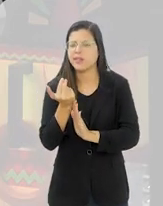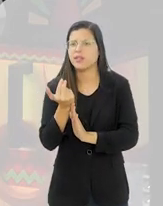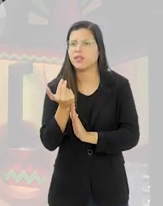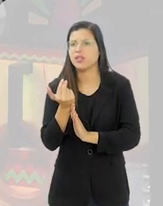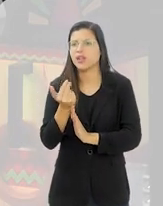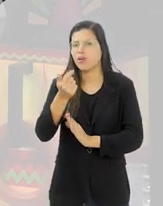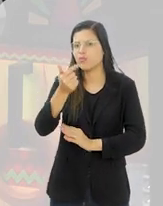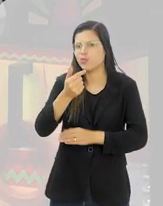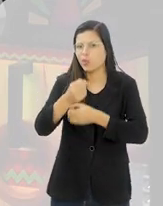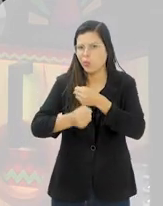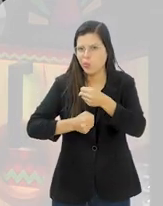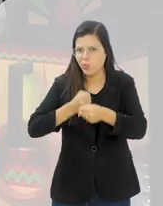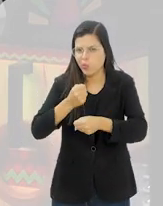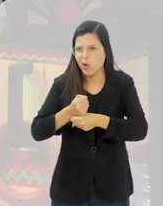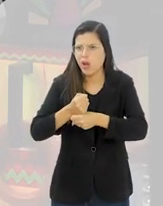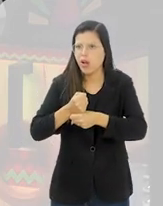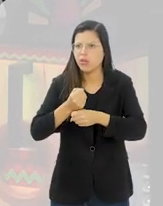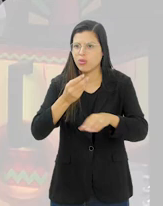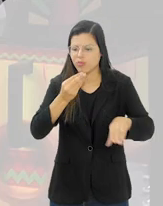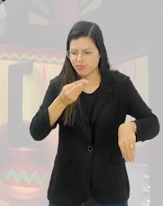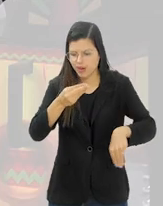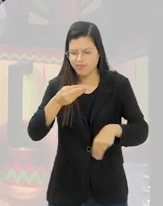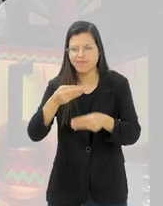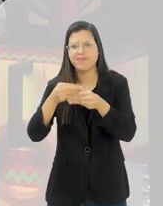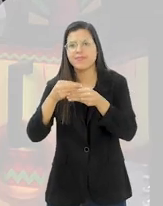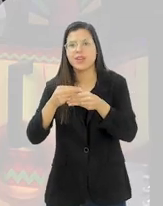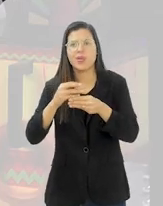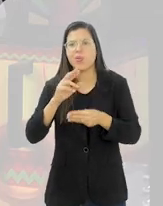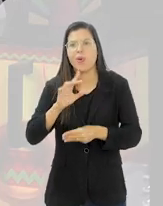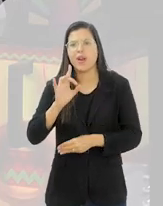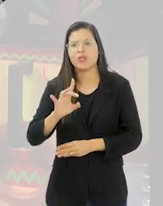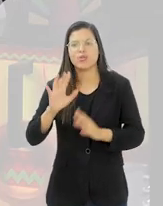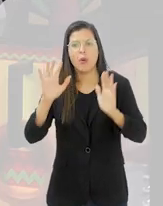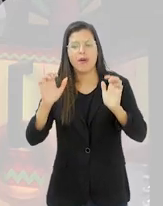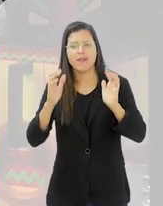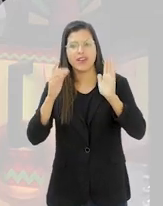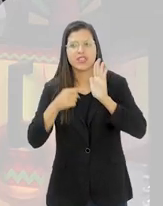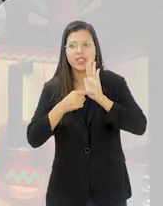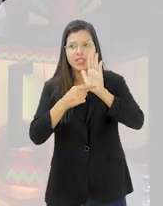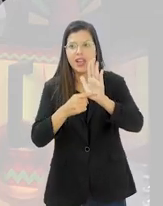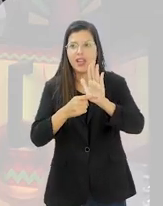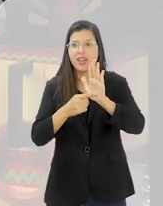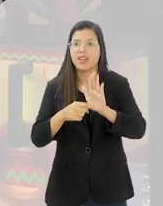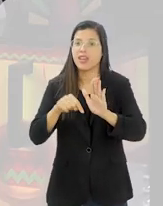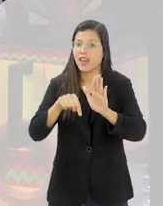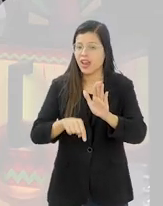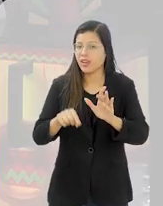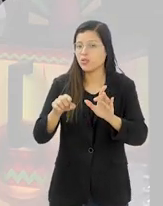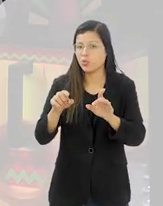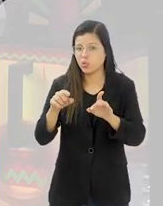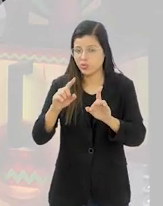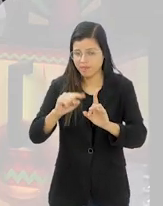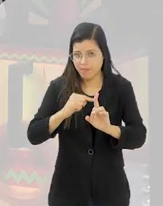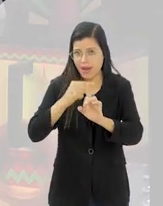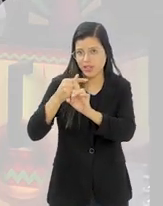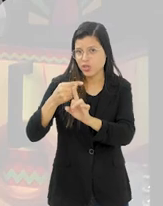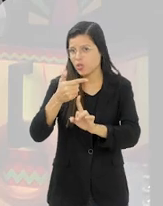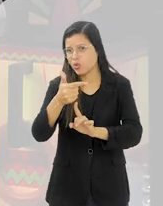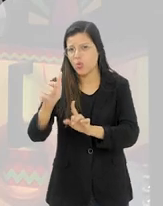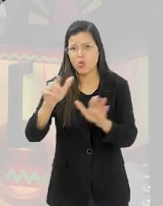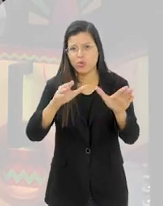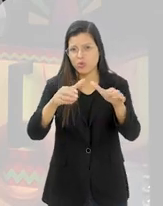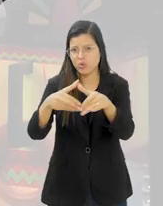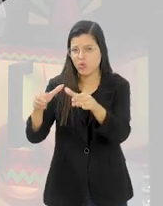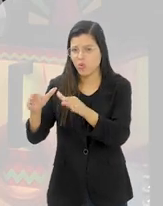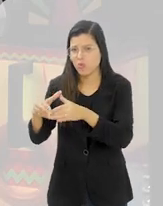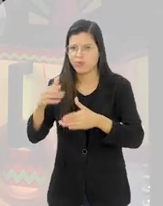aí, no segundo ano, já houve um acréscimo. Ela não era mais uma festa de destaque. Ela passou a ser a festa dos destaques e de algumas classes